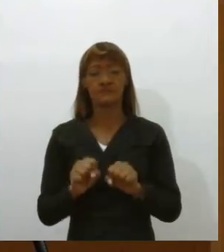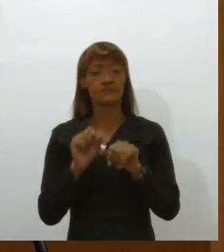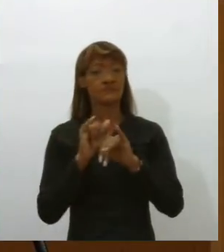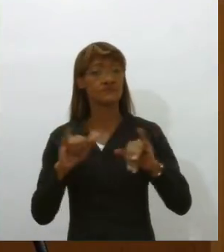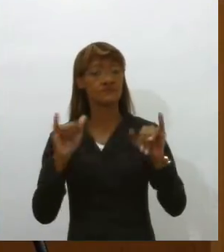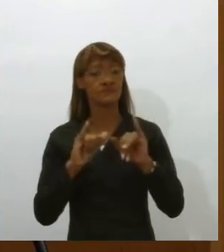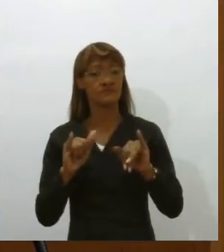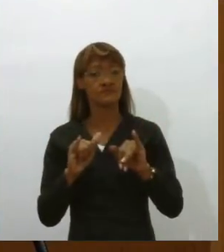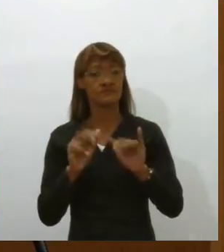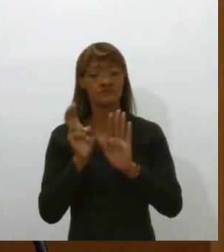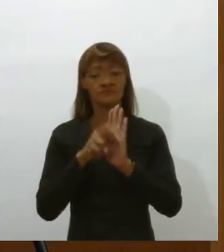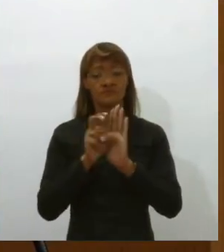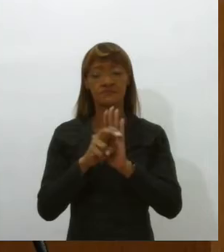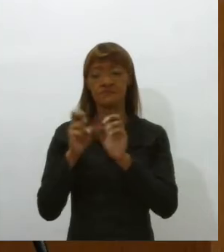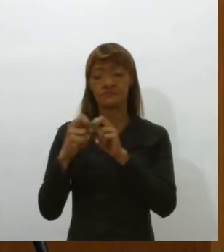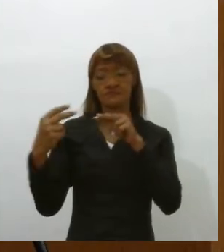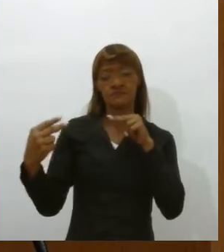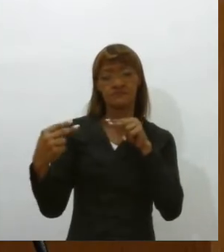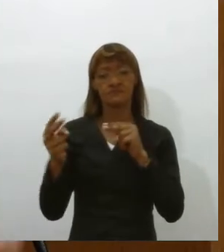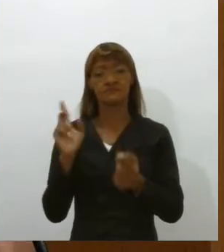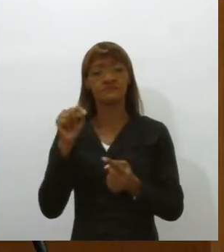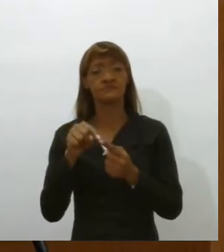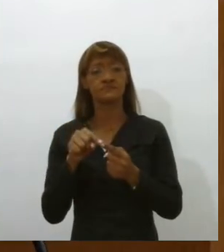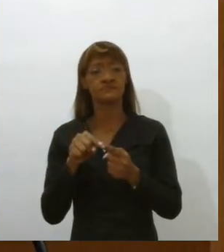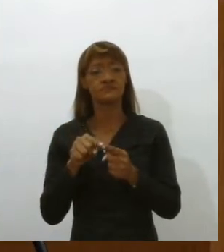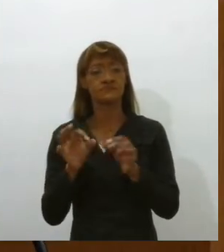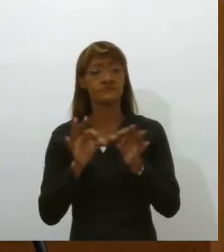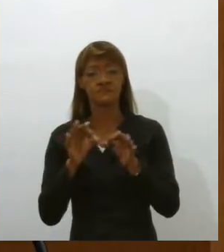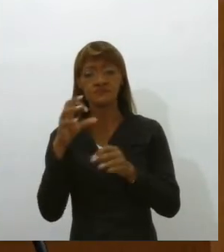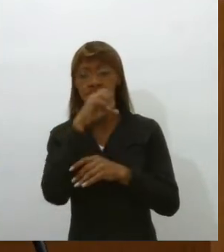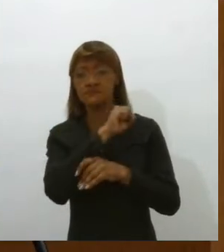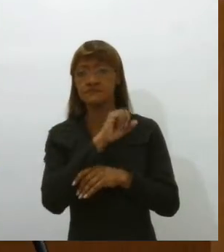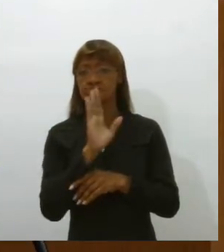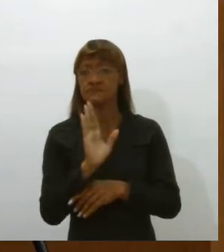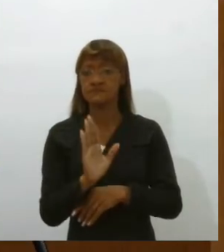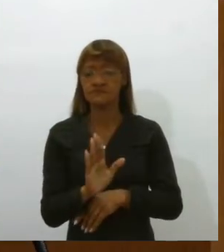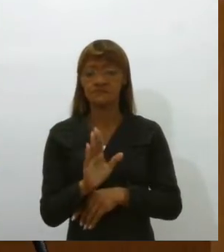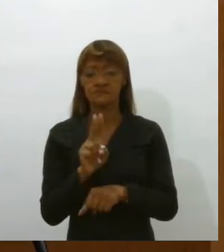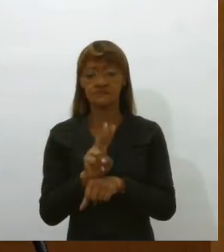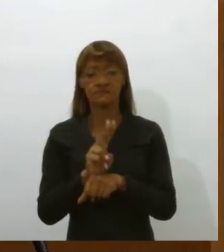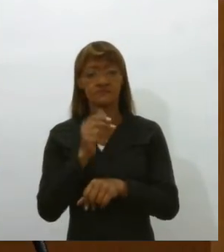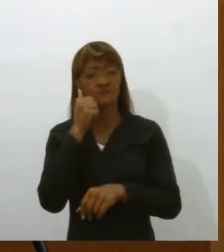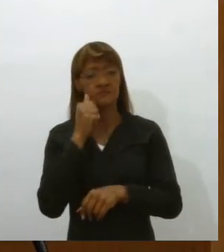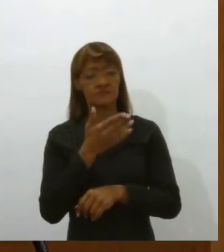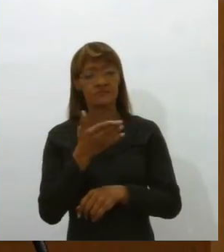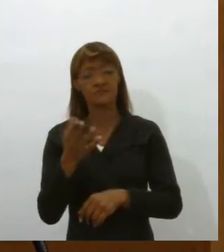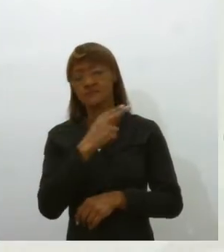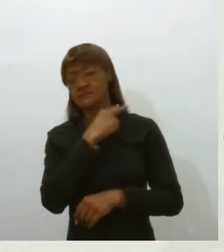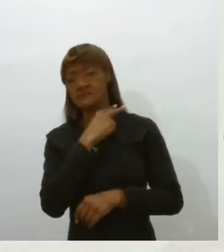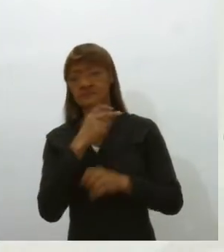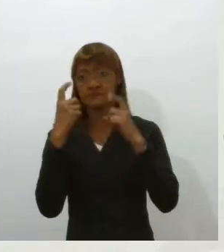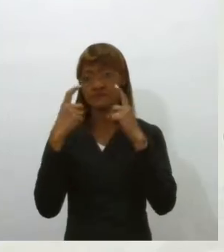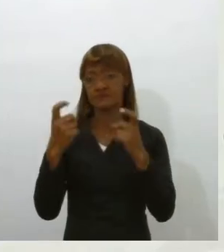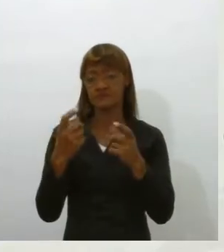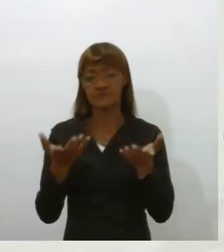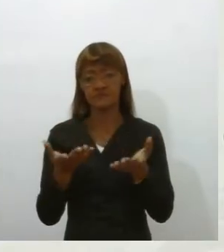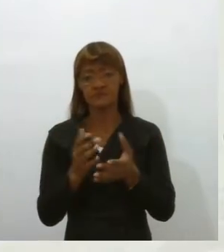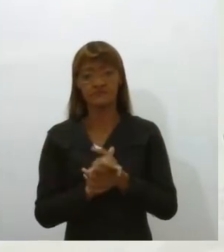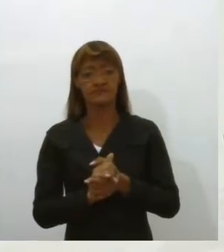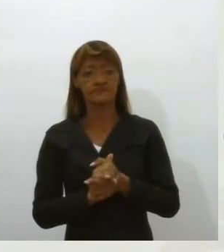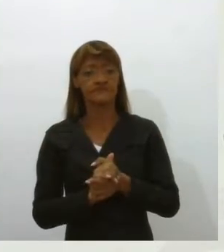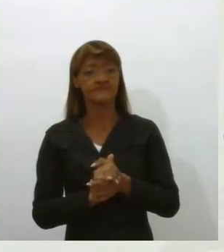Virtual. O objetivo é agilizar as demandas sobre a proteção das mulheres vítimas de violência doméstica e familiar. Muitas mulheres em